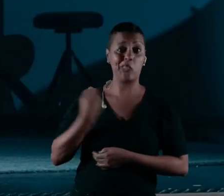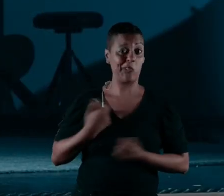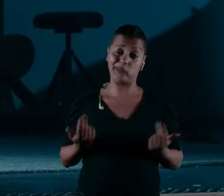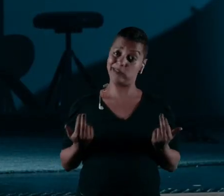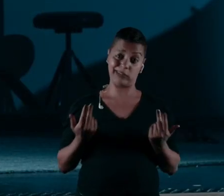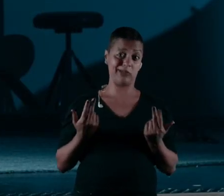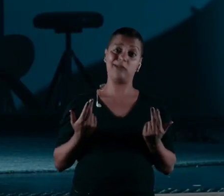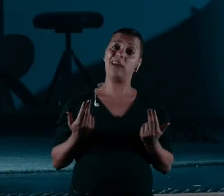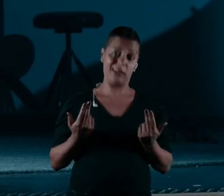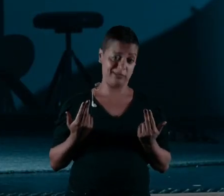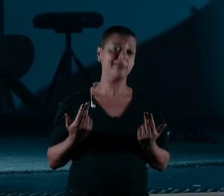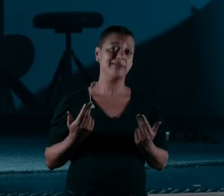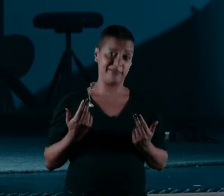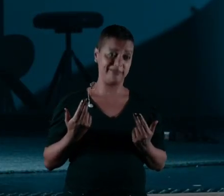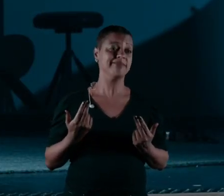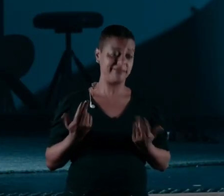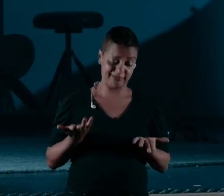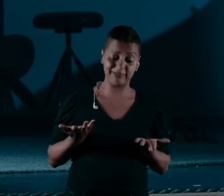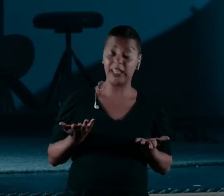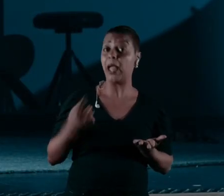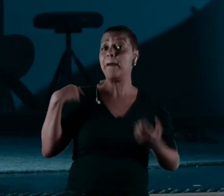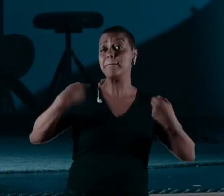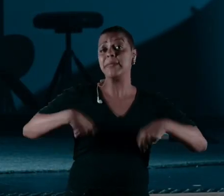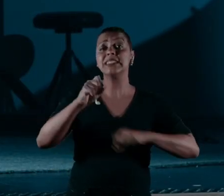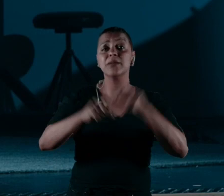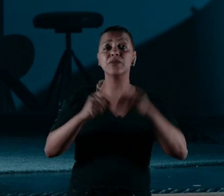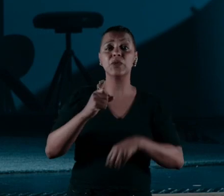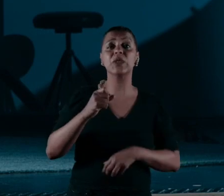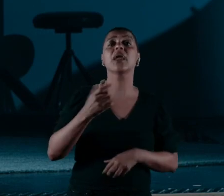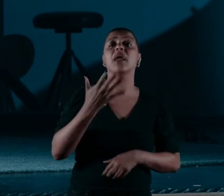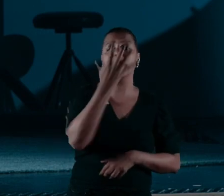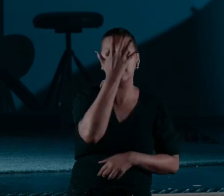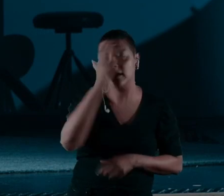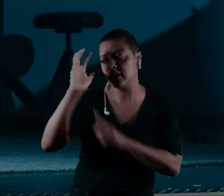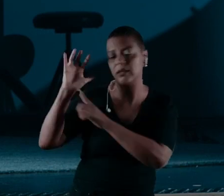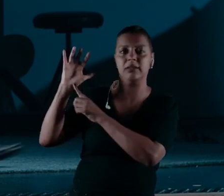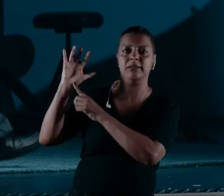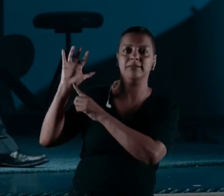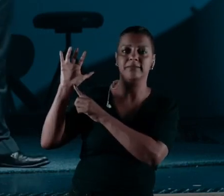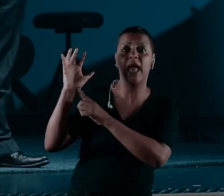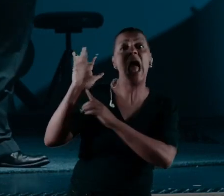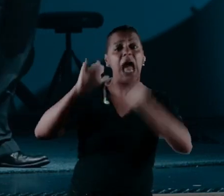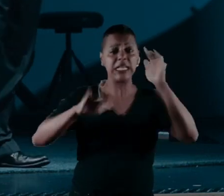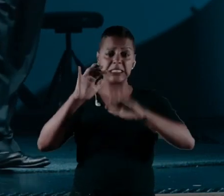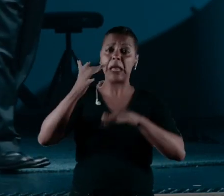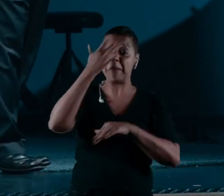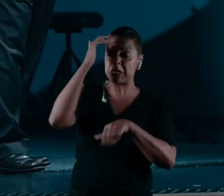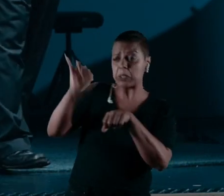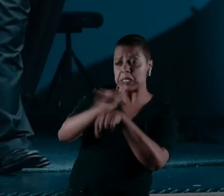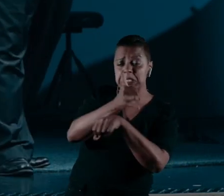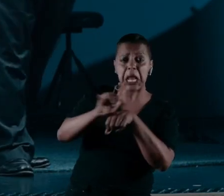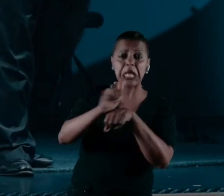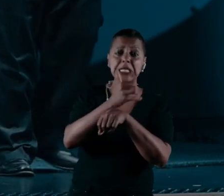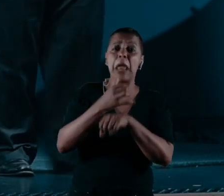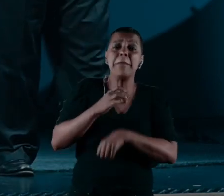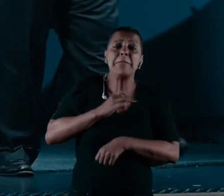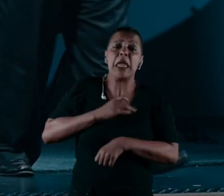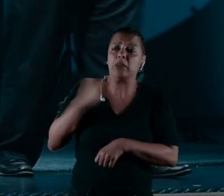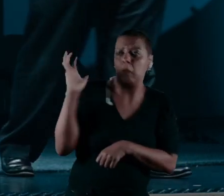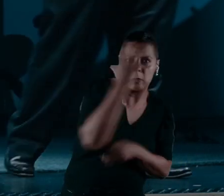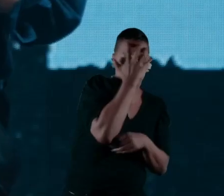diversas, nós temos que eliminar as personas. Alguns fazem isso por medo, por rejeição, por